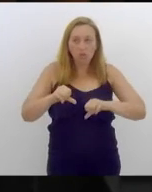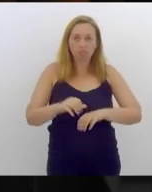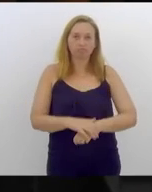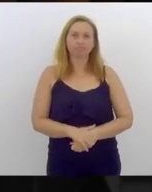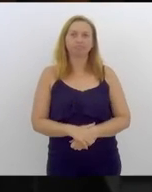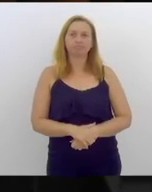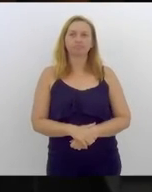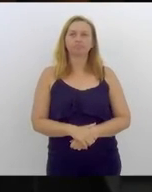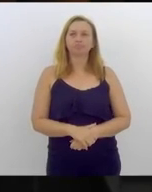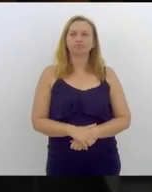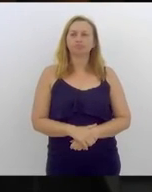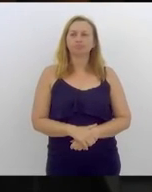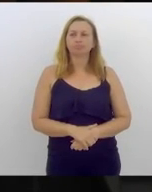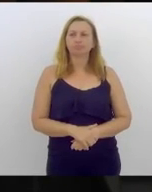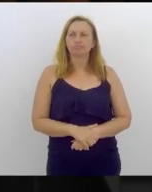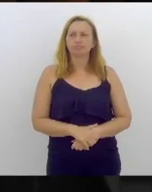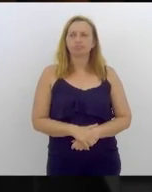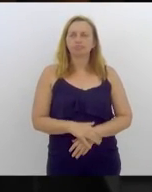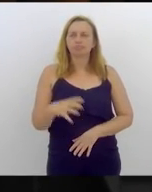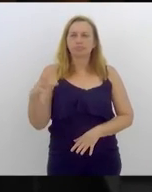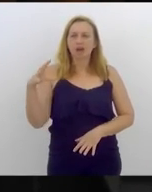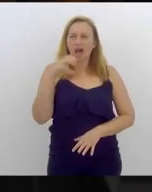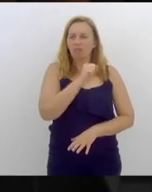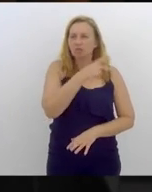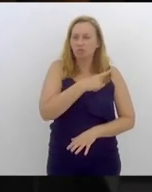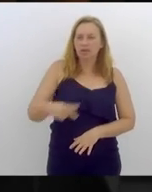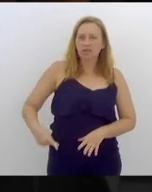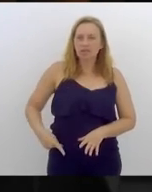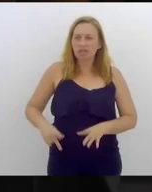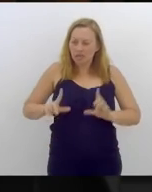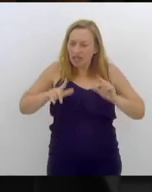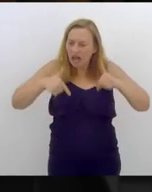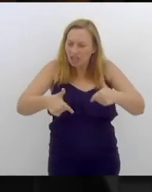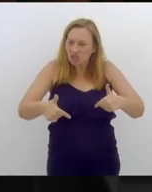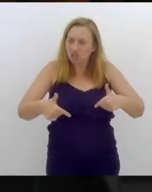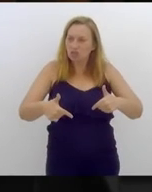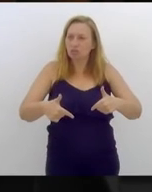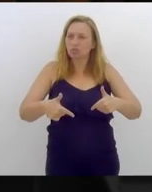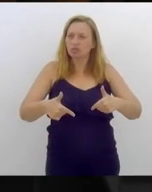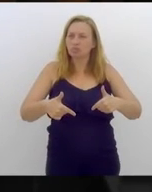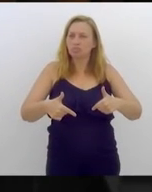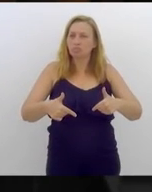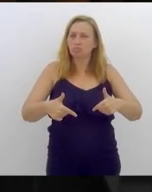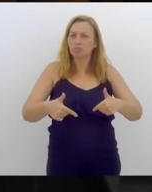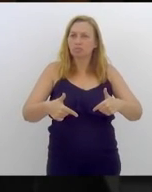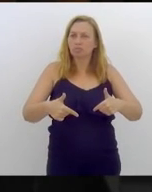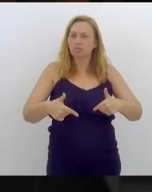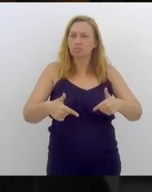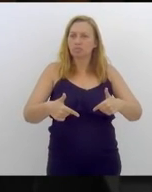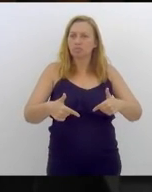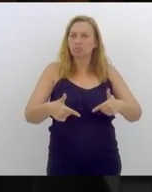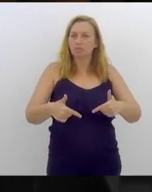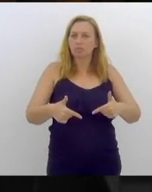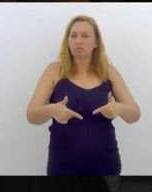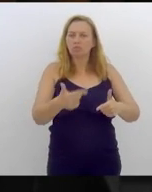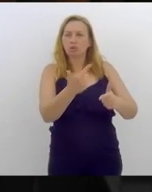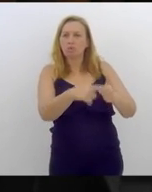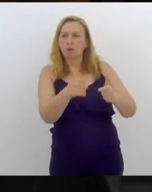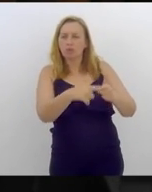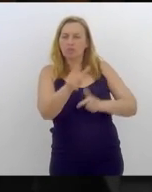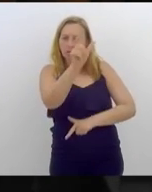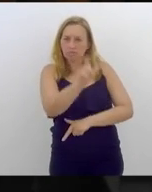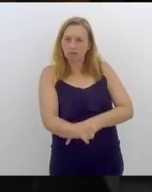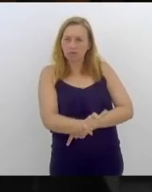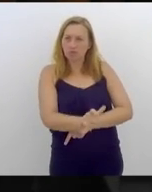bolsonaro rapidamente Correu para tentar se desvencilhar do Peso desse aliado problemático mas eu quero lembrar